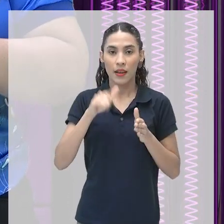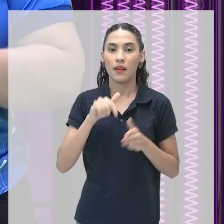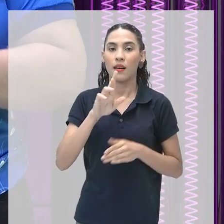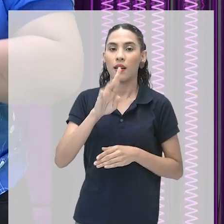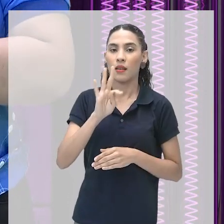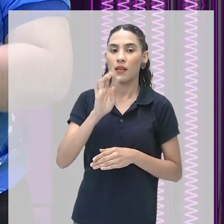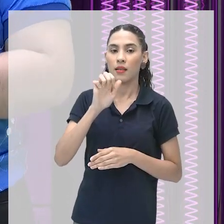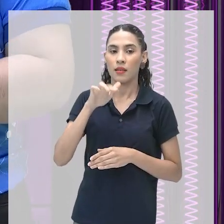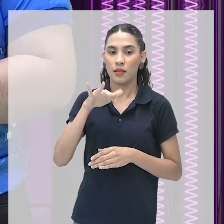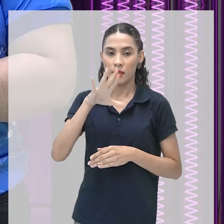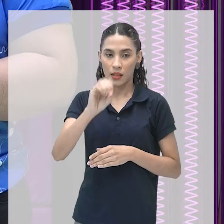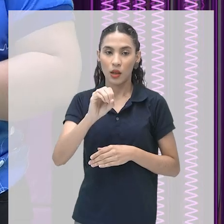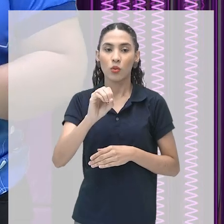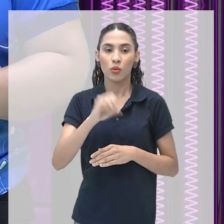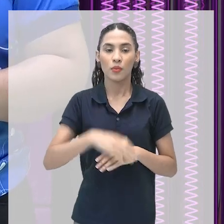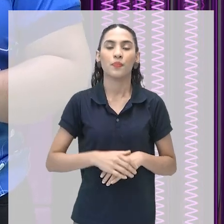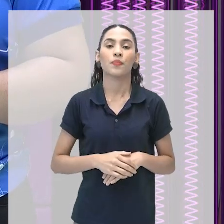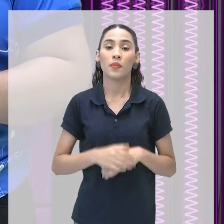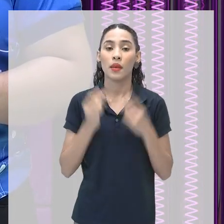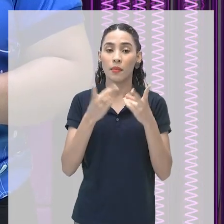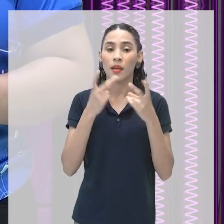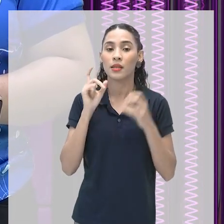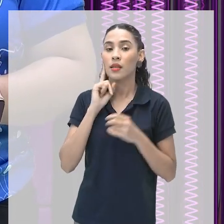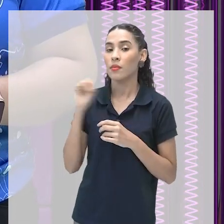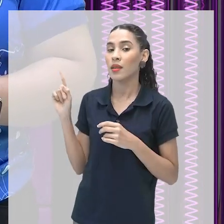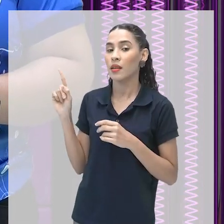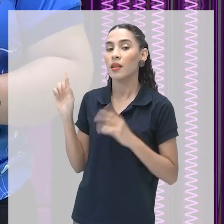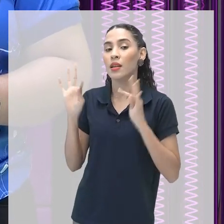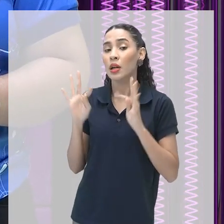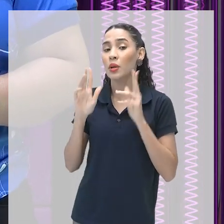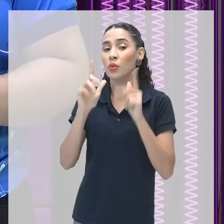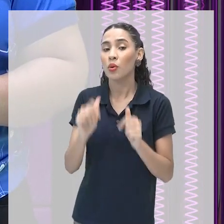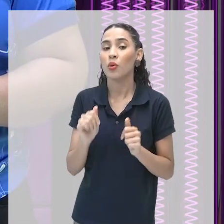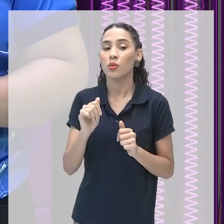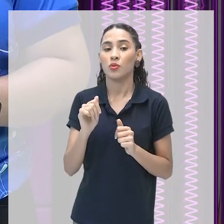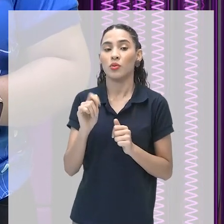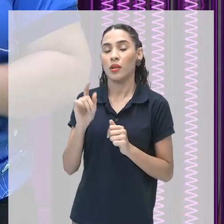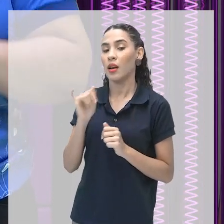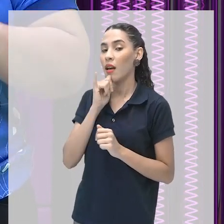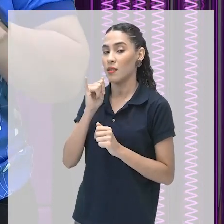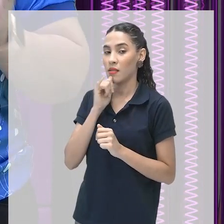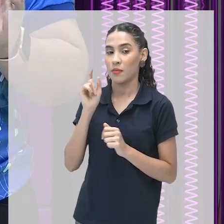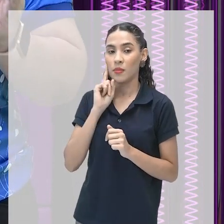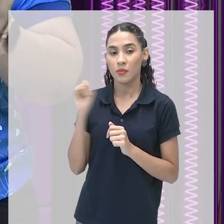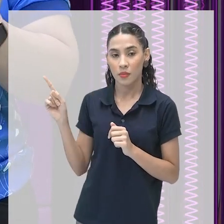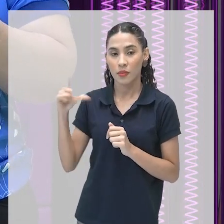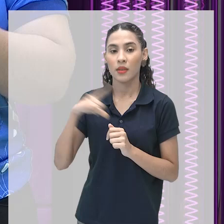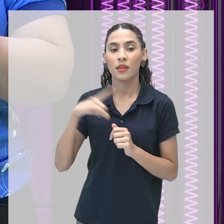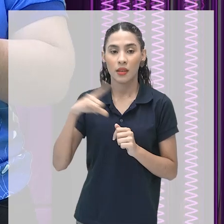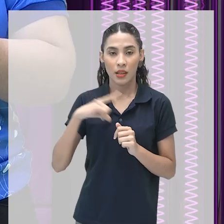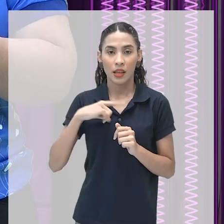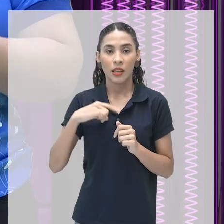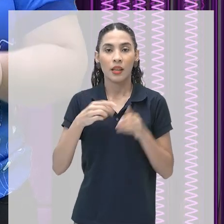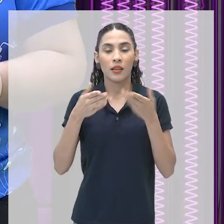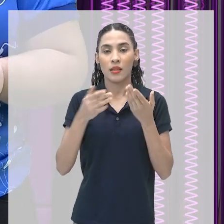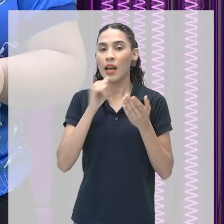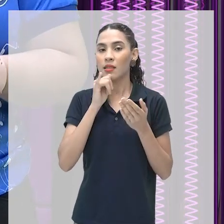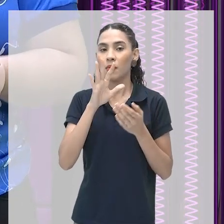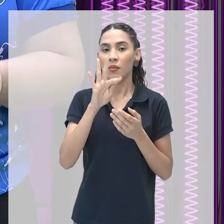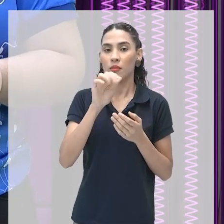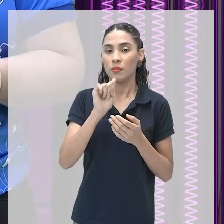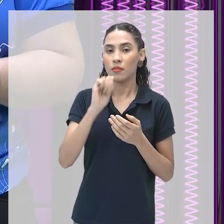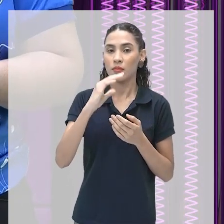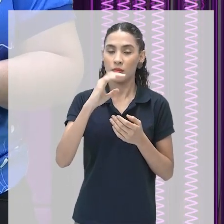né? Faces retangulares. Veja que em todas elas, aqui em todos os tipos de prisma, nós temos as faces retangulares, mas